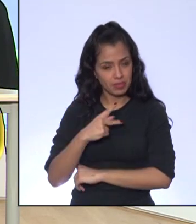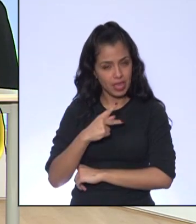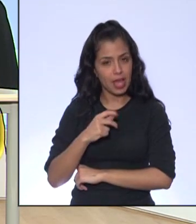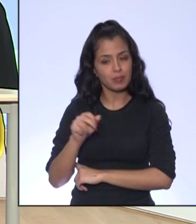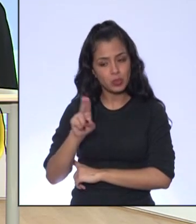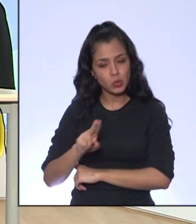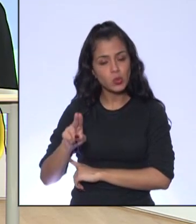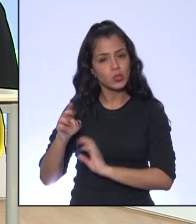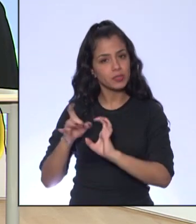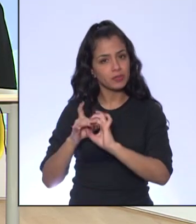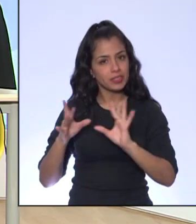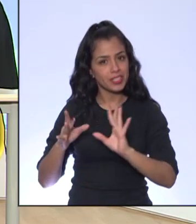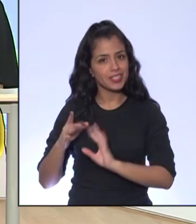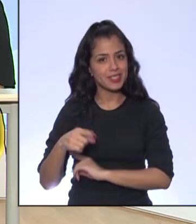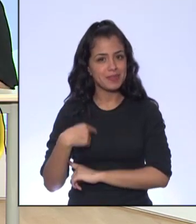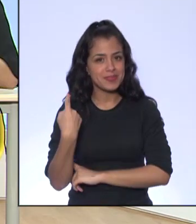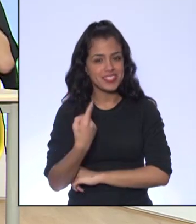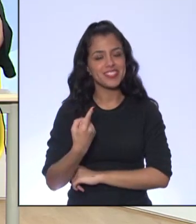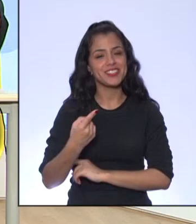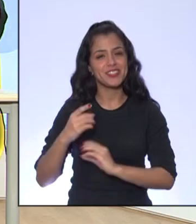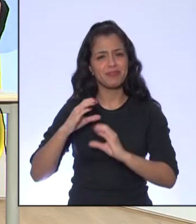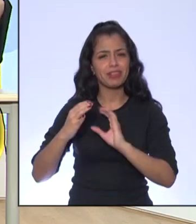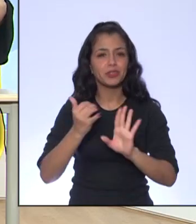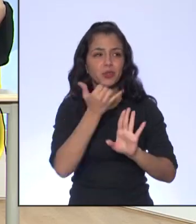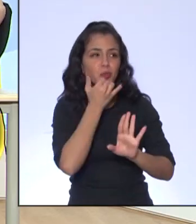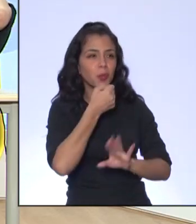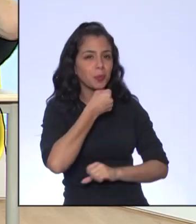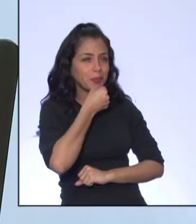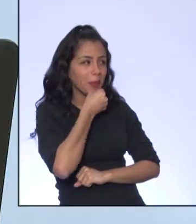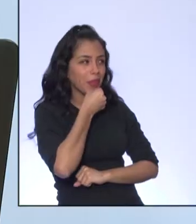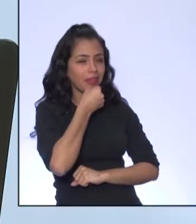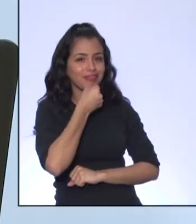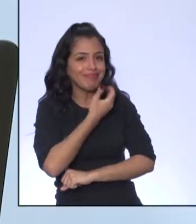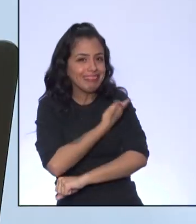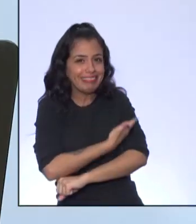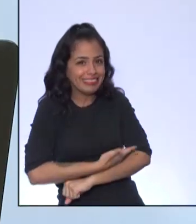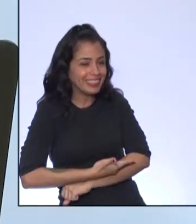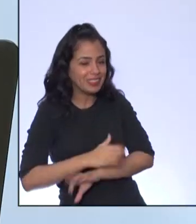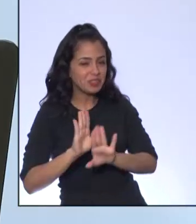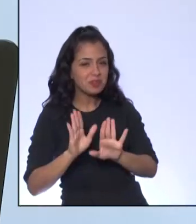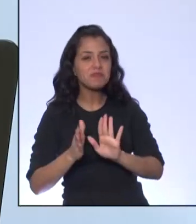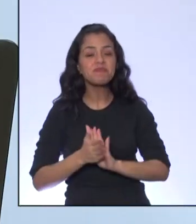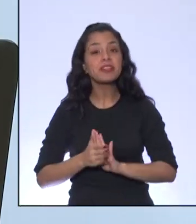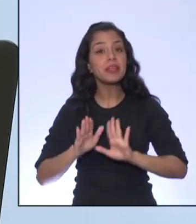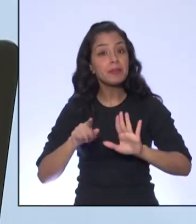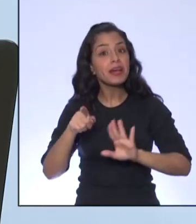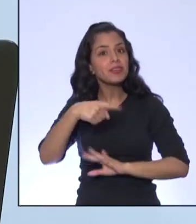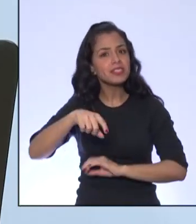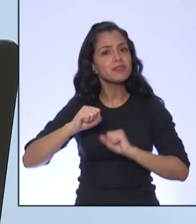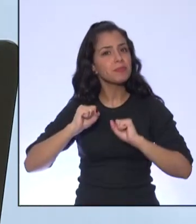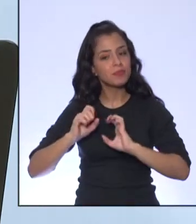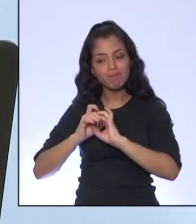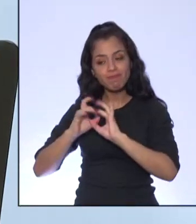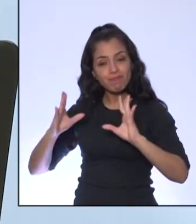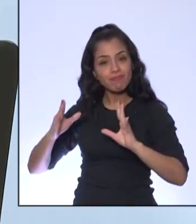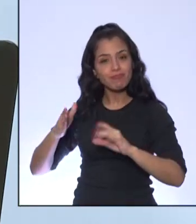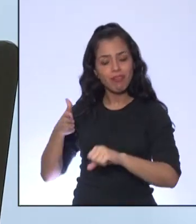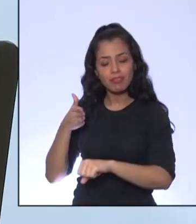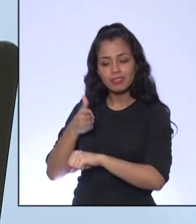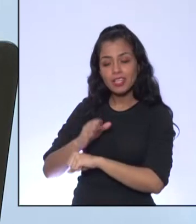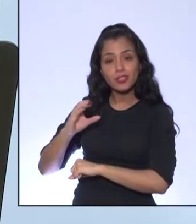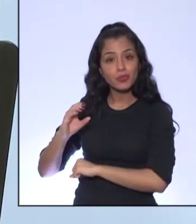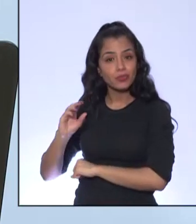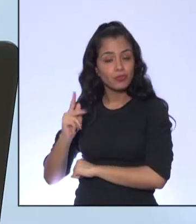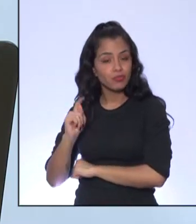pouquinho. Ai, desculpa, gente, eu não estou acostumada com o microfone. Então, vocês podem usar o chat, entra um